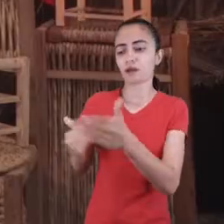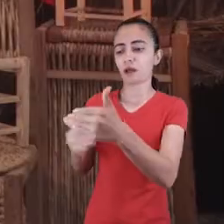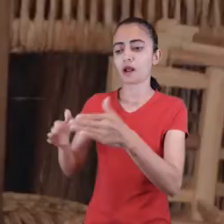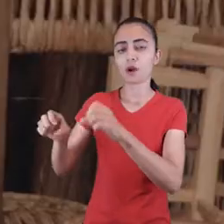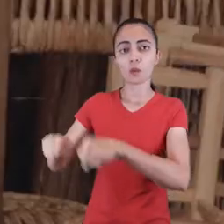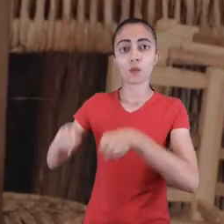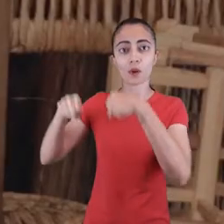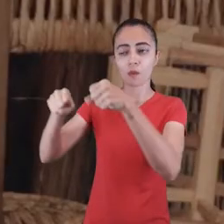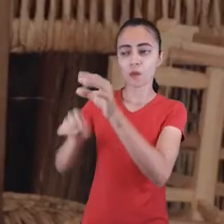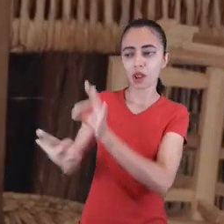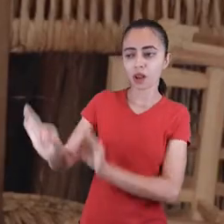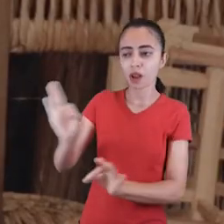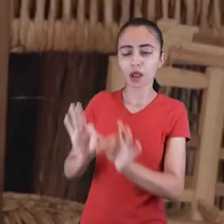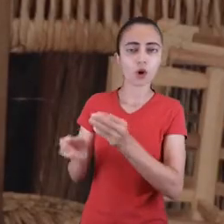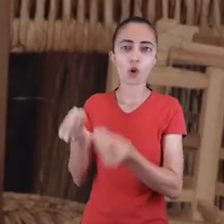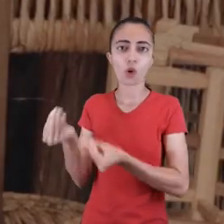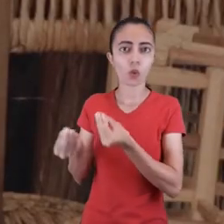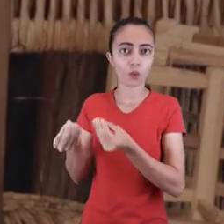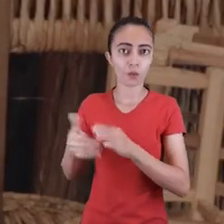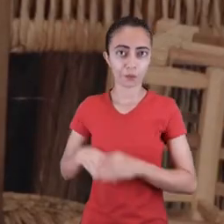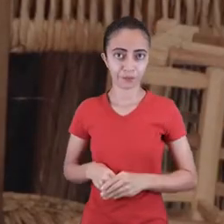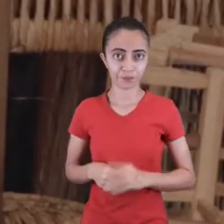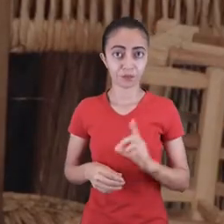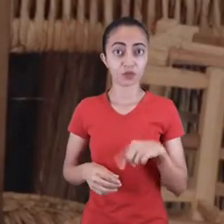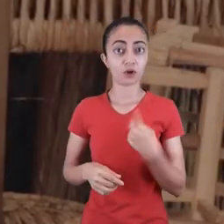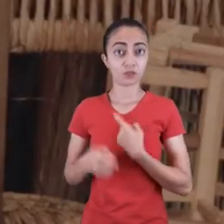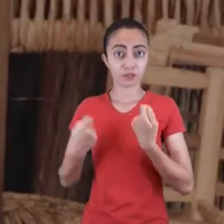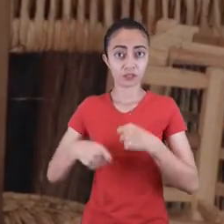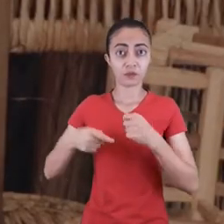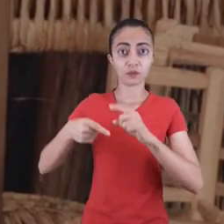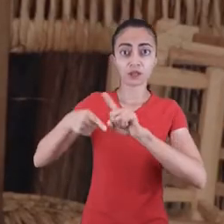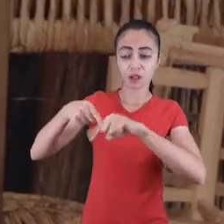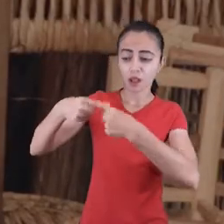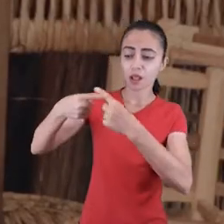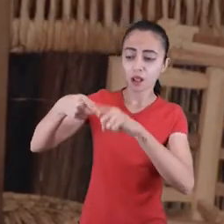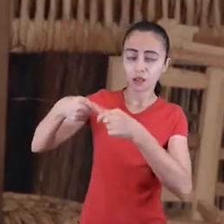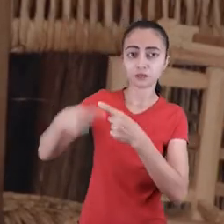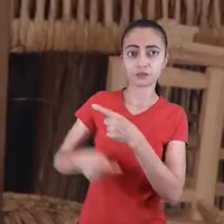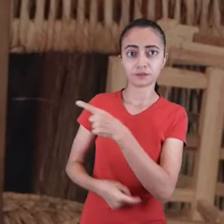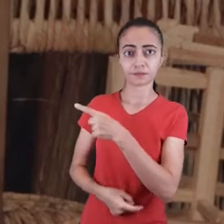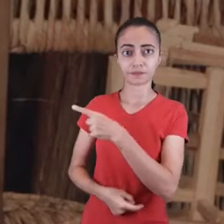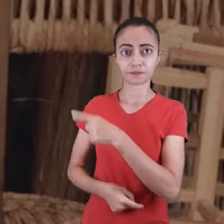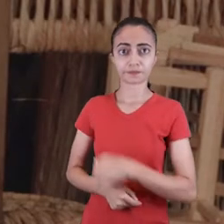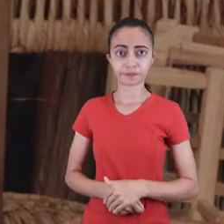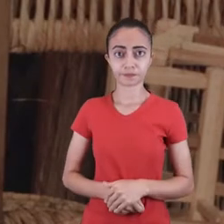baú, entendeu? Que nós começa a tecer ele assim.